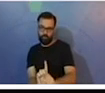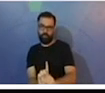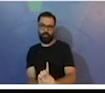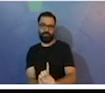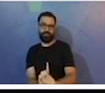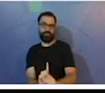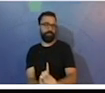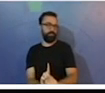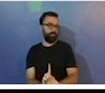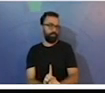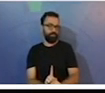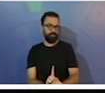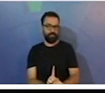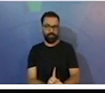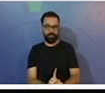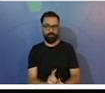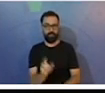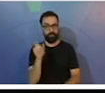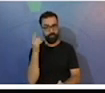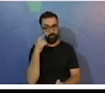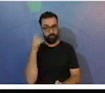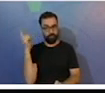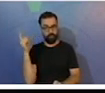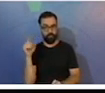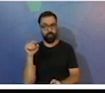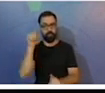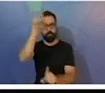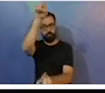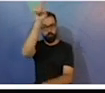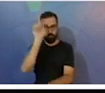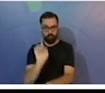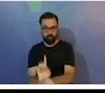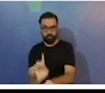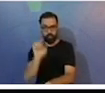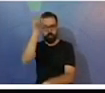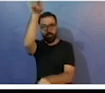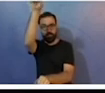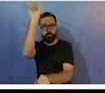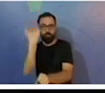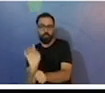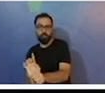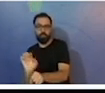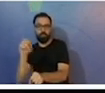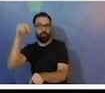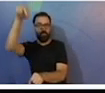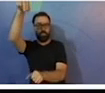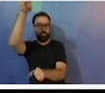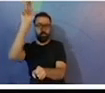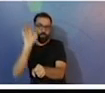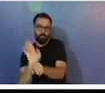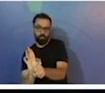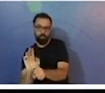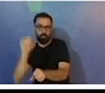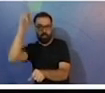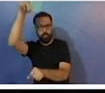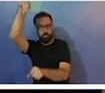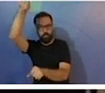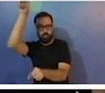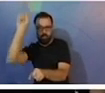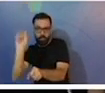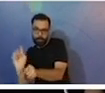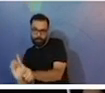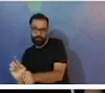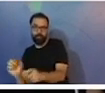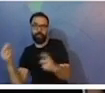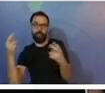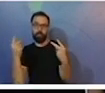Sul. Então, essas linhas verticais, que nós chamamos de meridianos, são todas